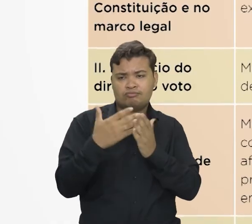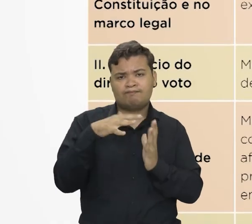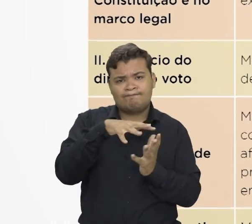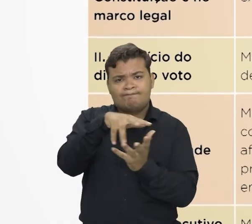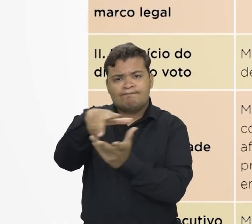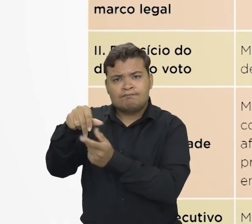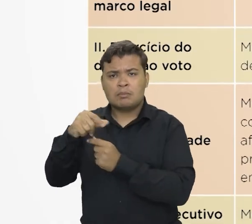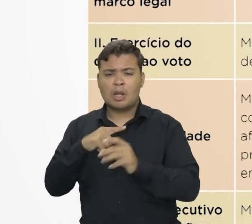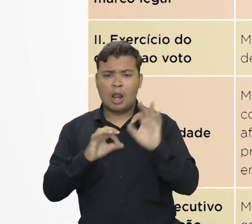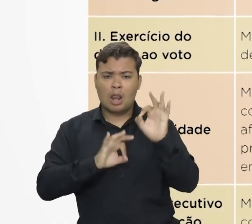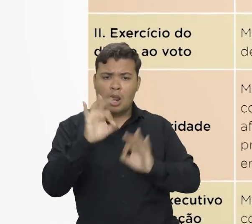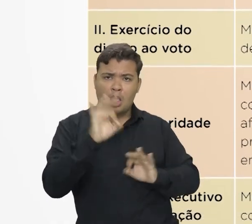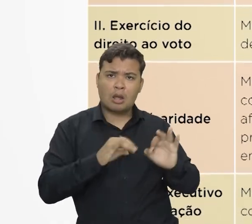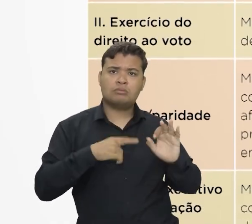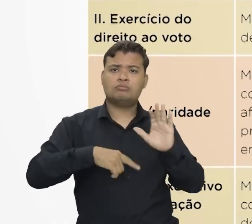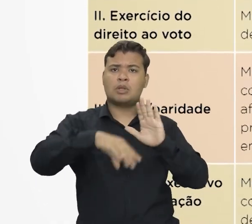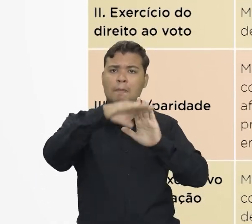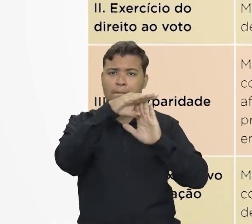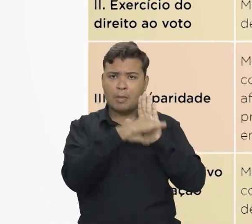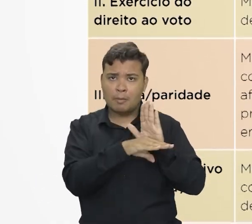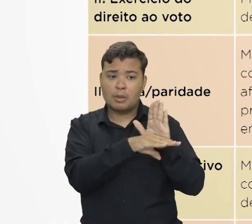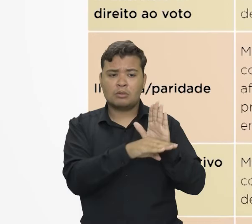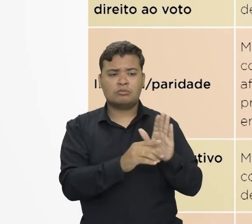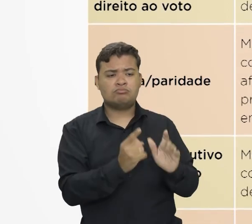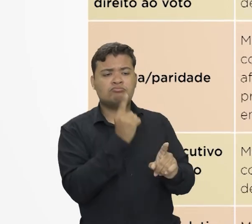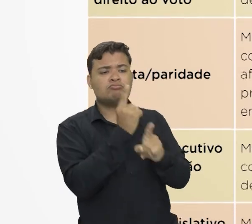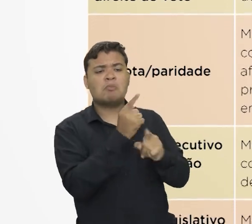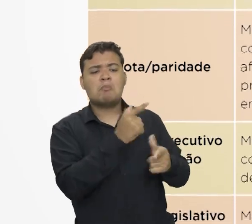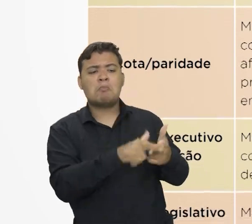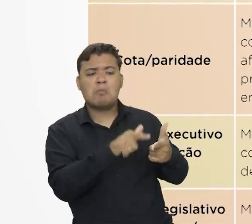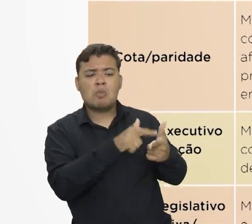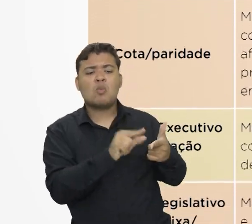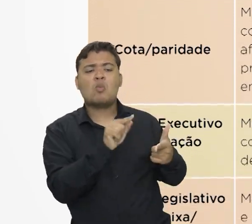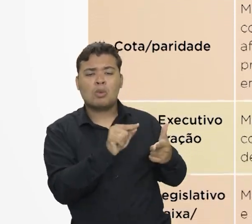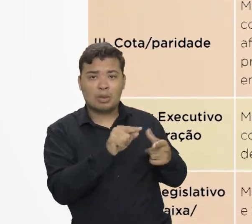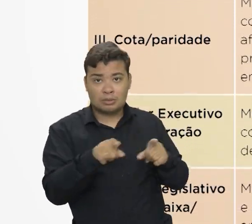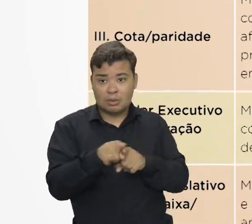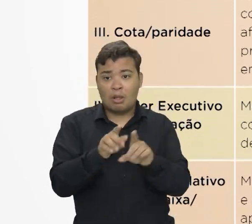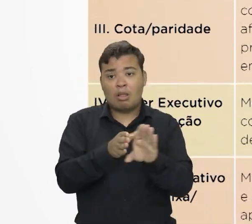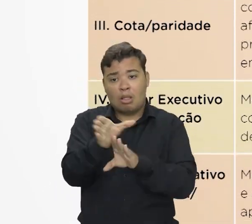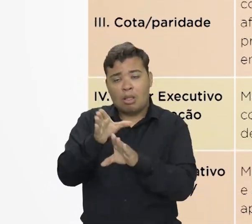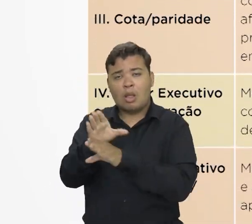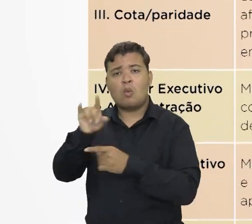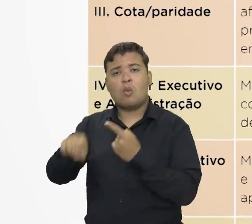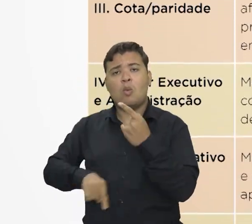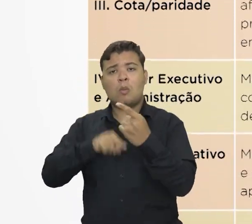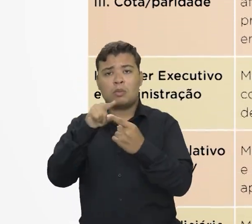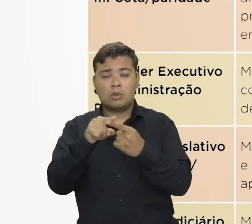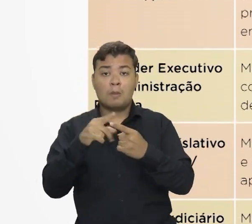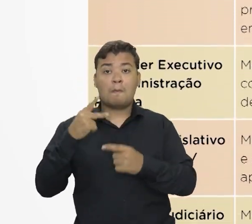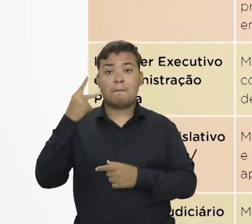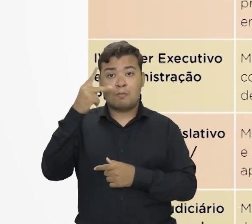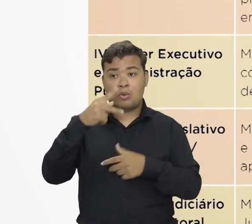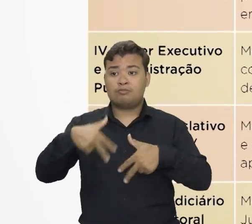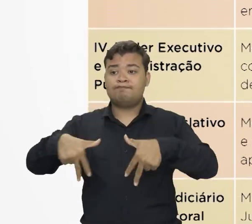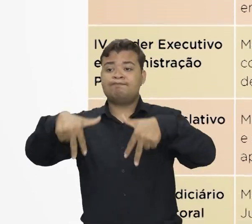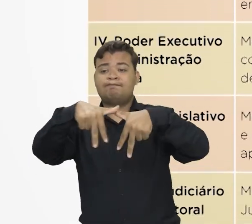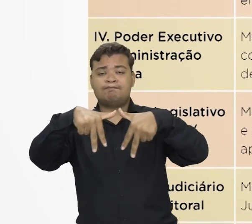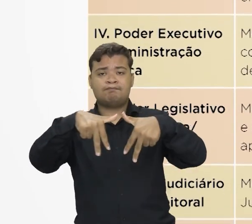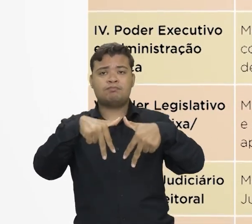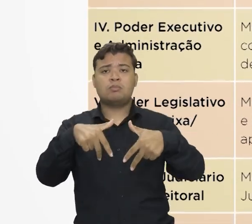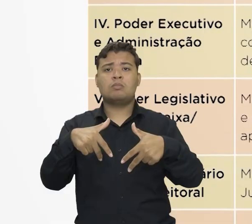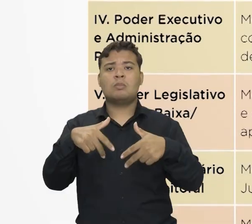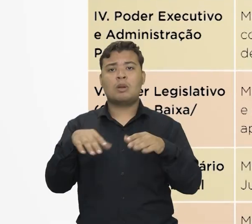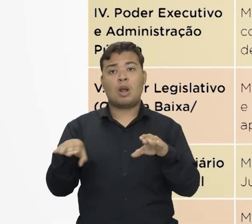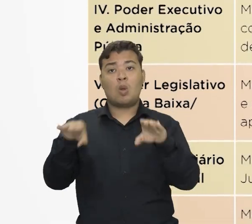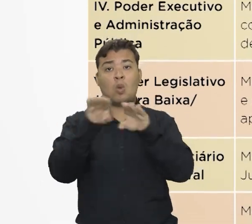internacionais produziu uma série de diagnósticos e recomendações em direção à paridade de gênero na política em países